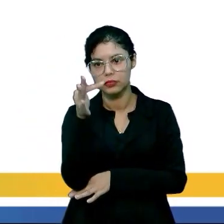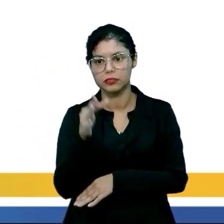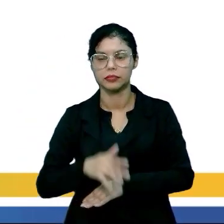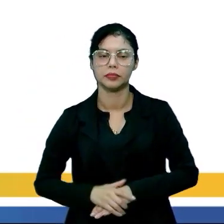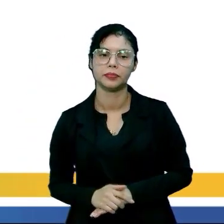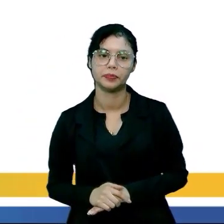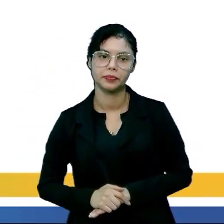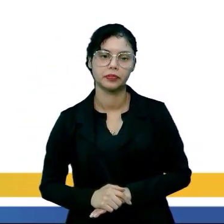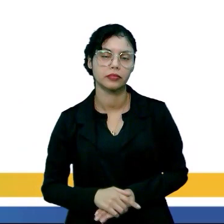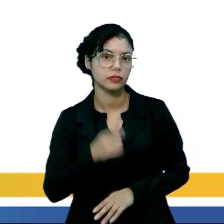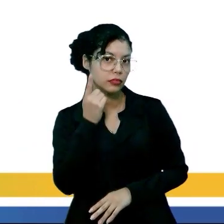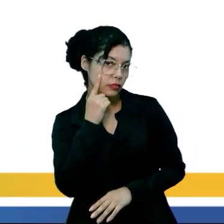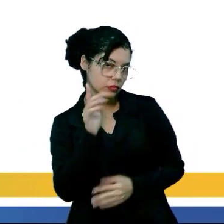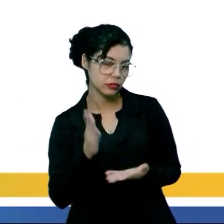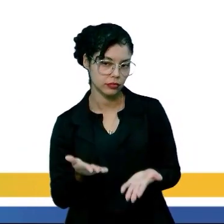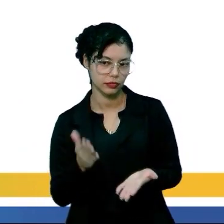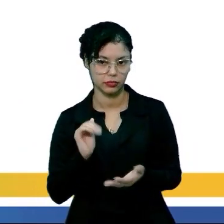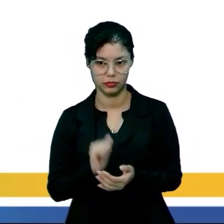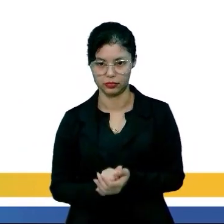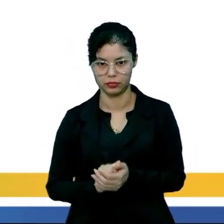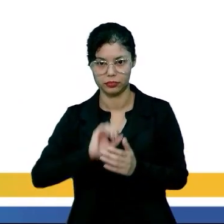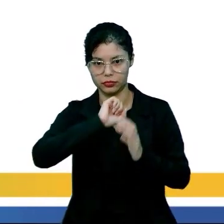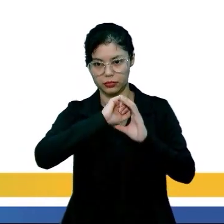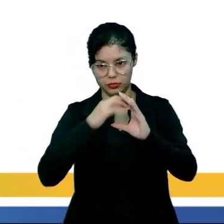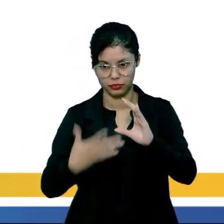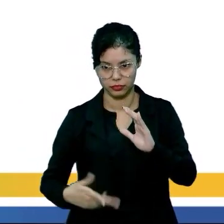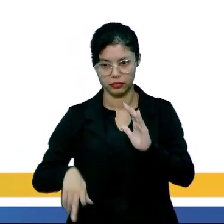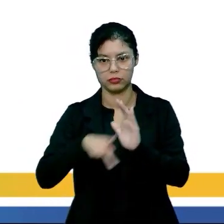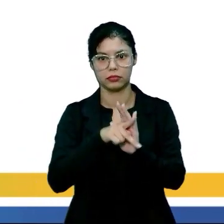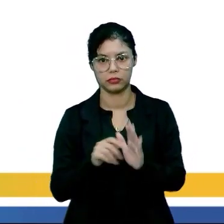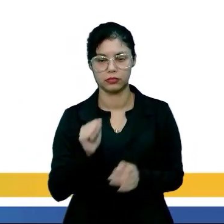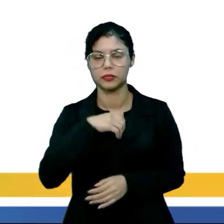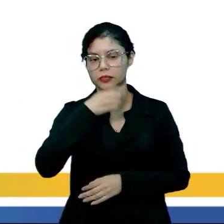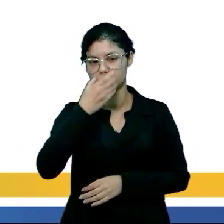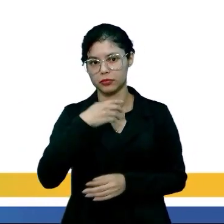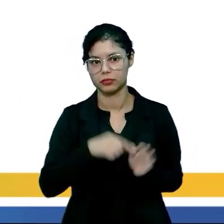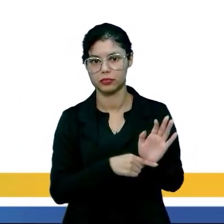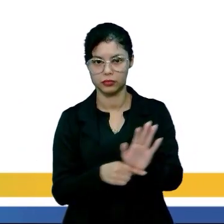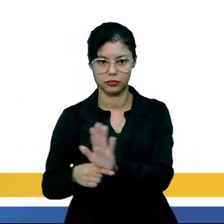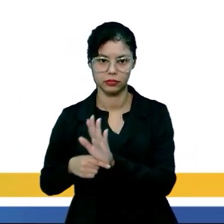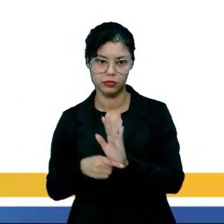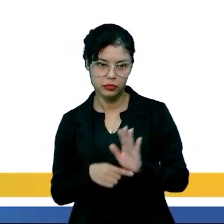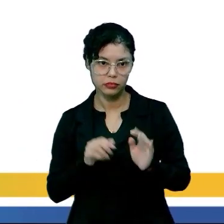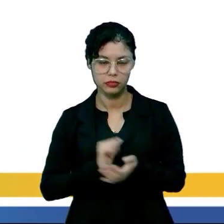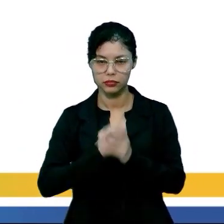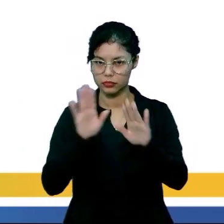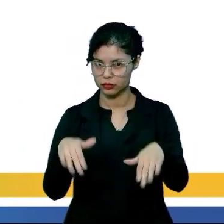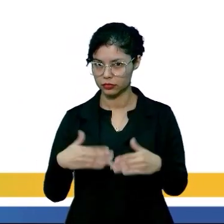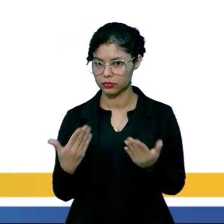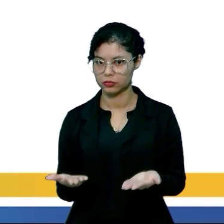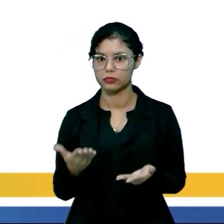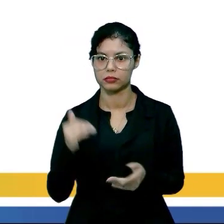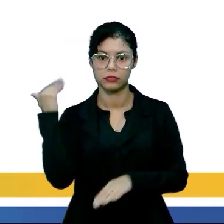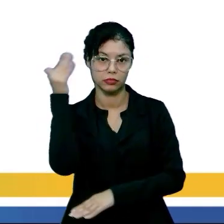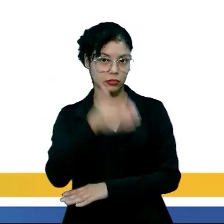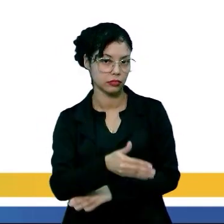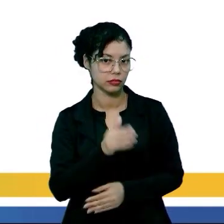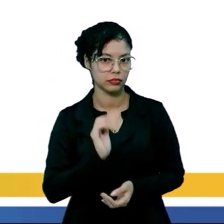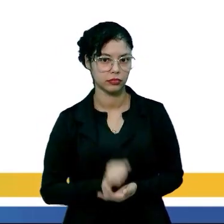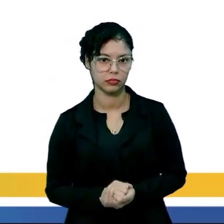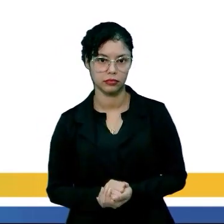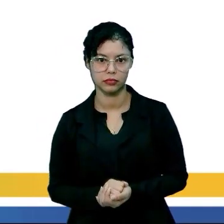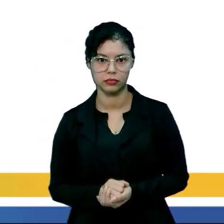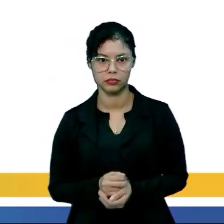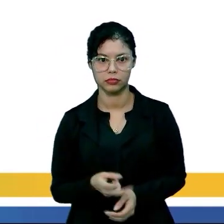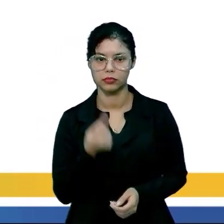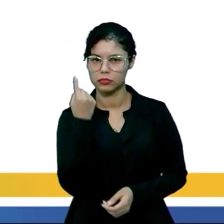flora. E olha só, pessoal, das características de frutos e sementes apresentados, quais estão diretamente